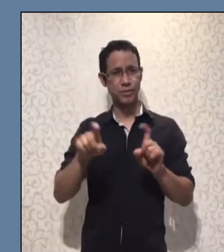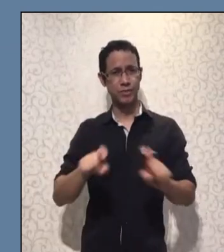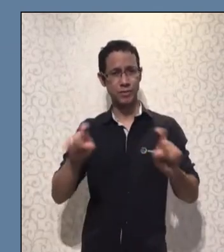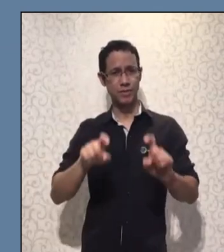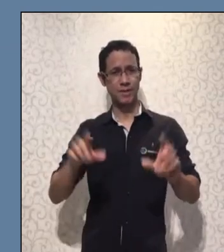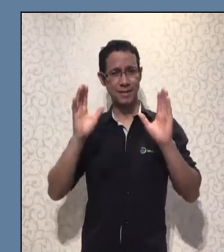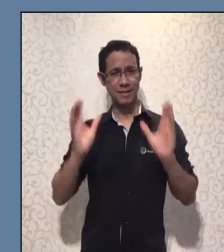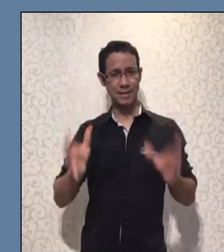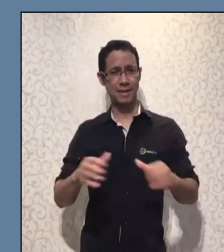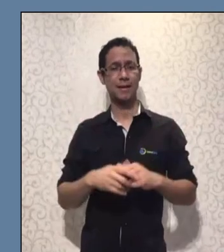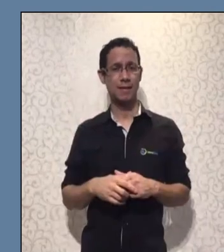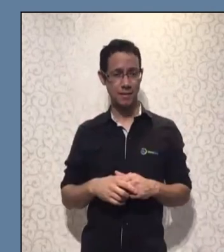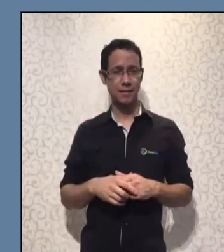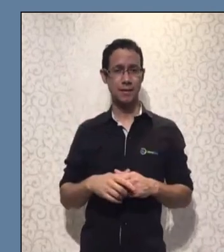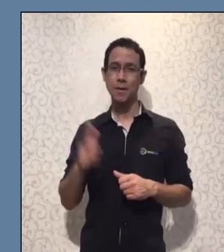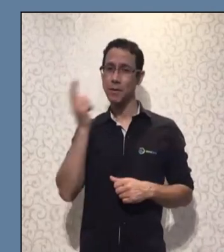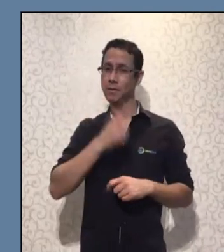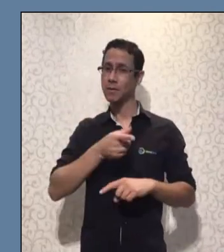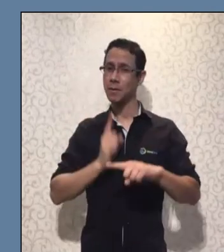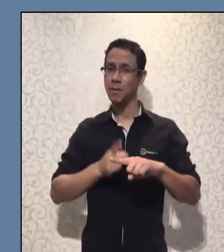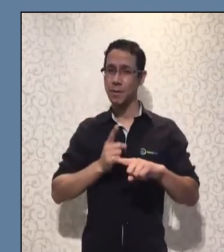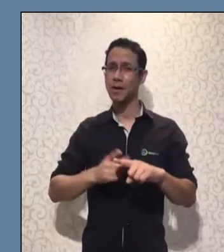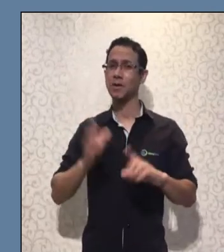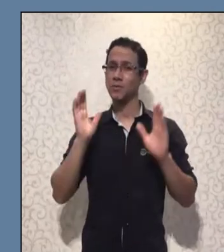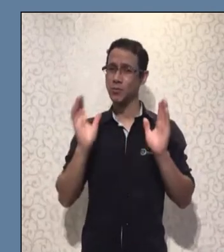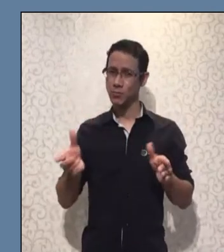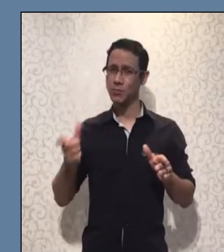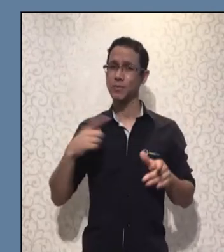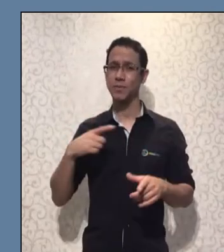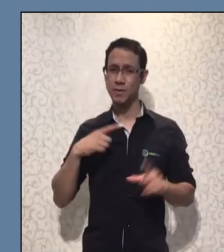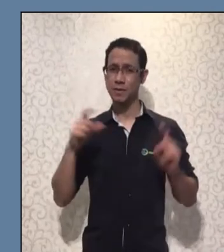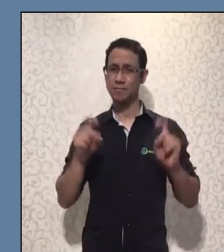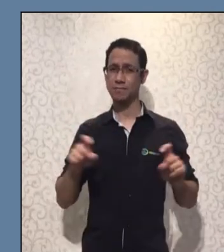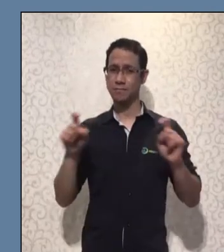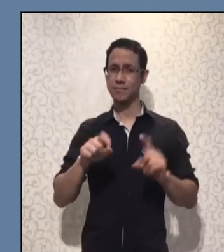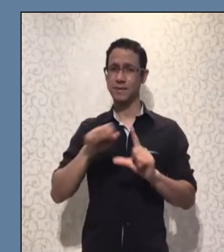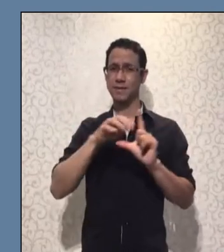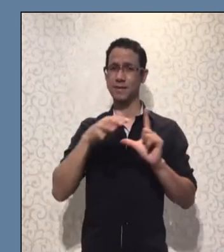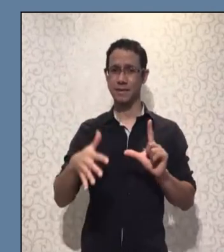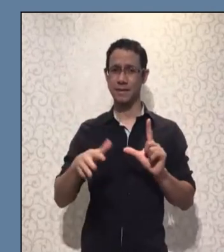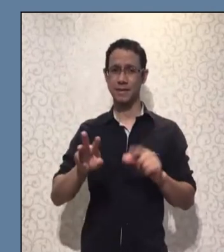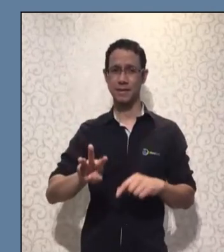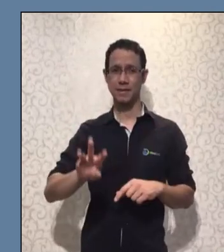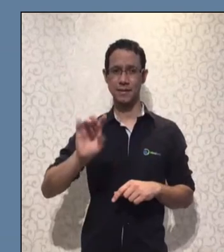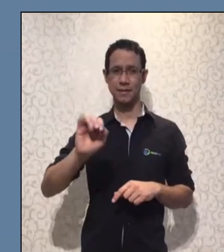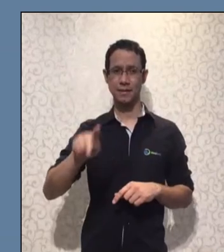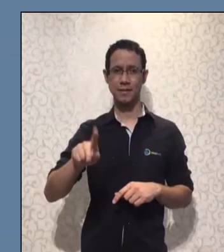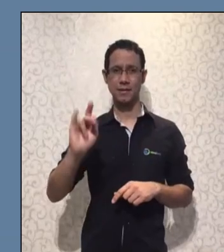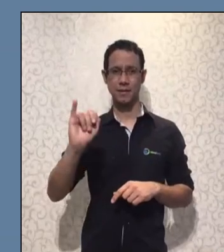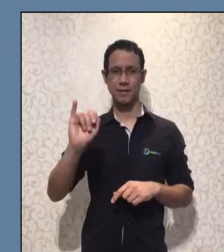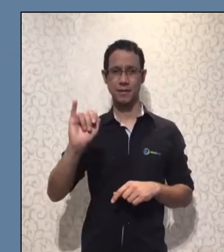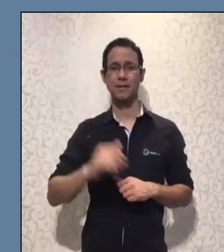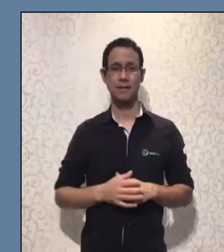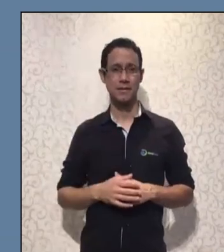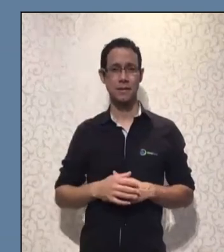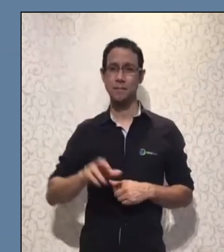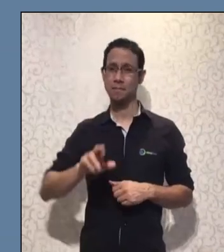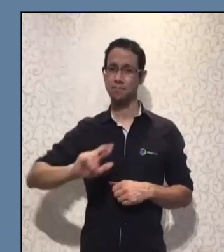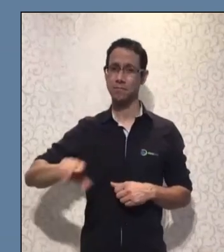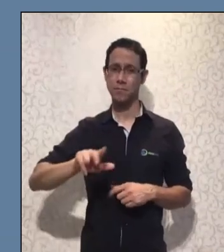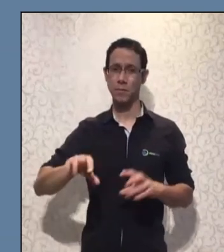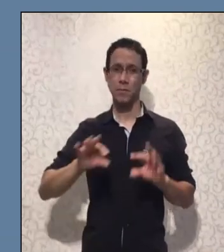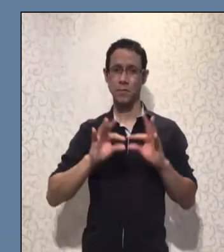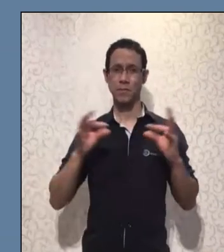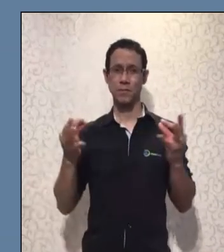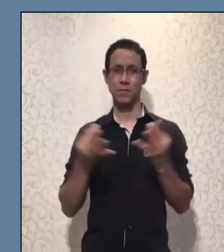esses acervos digitalizados, né, nas bases da Wiki. Então, a Wiki não é uma família, né, então nós adentramos